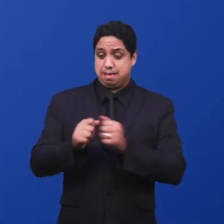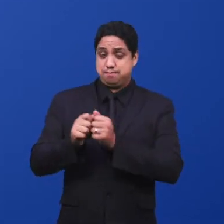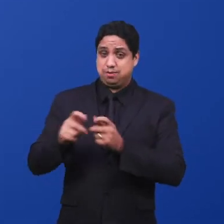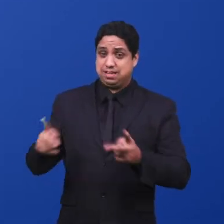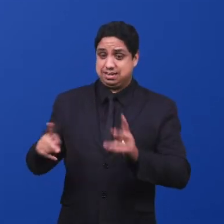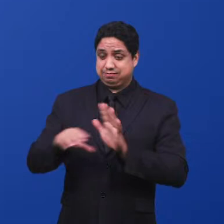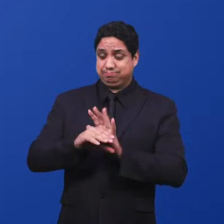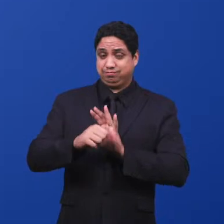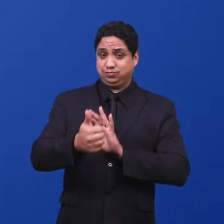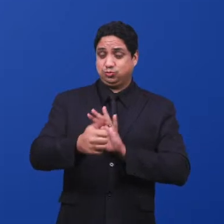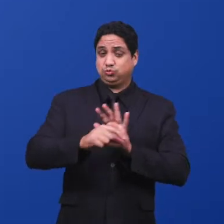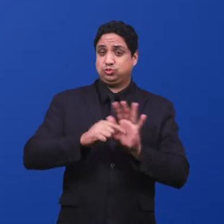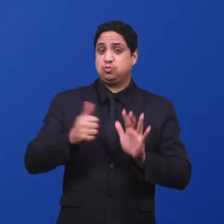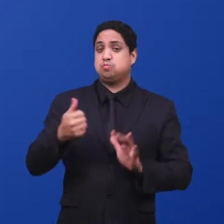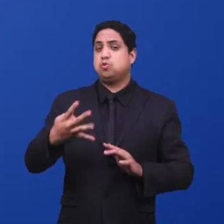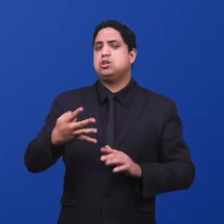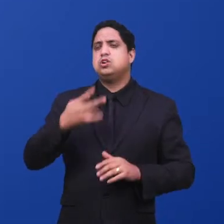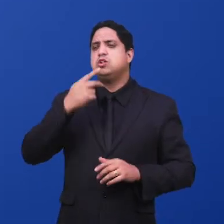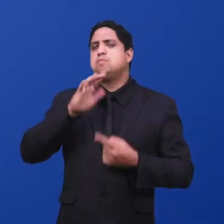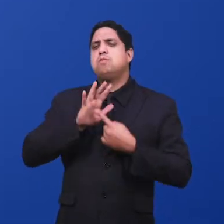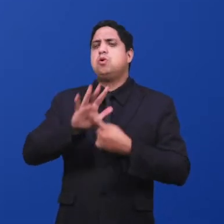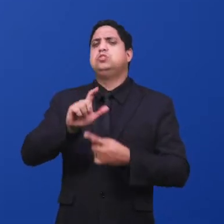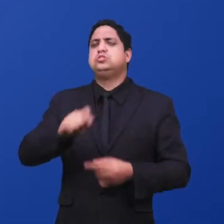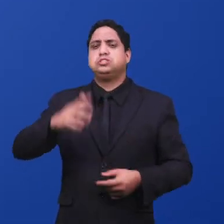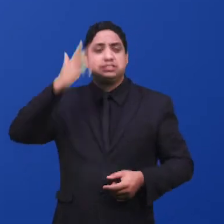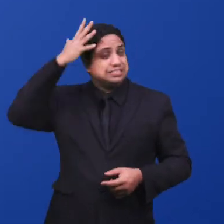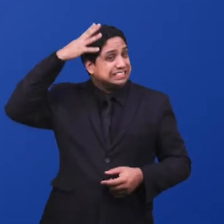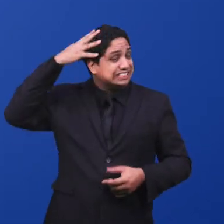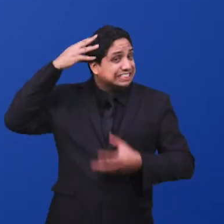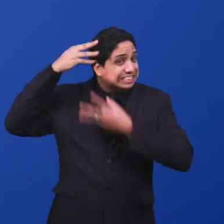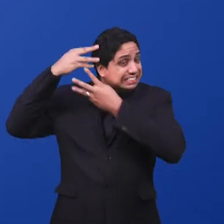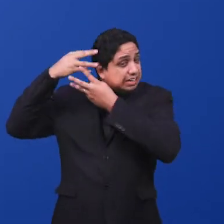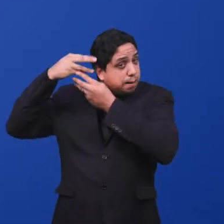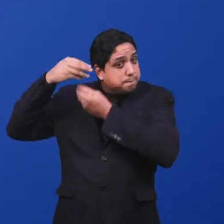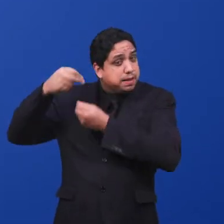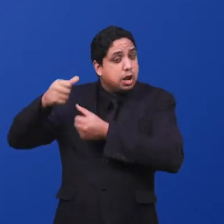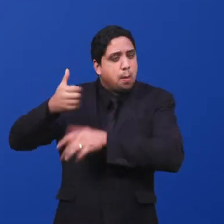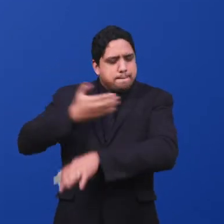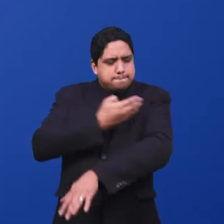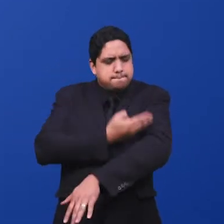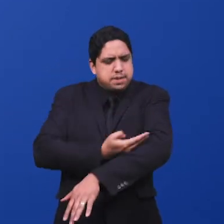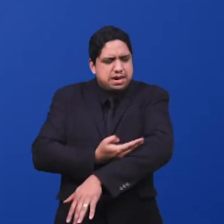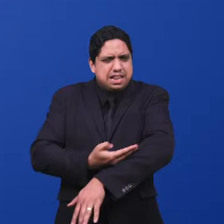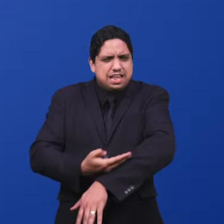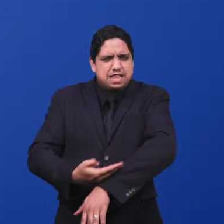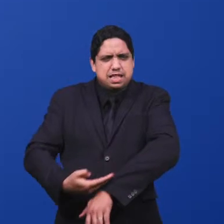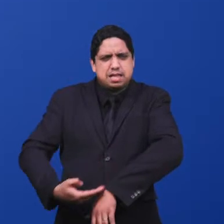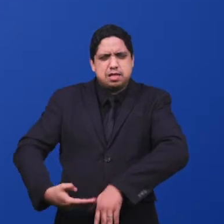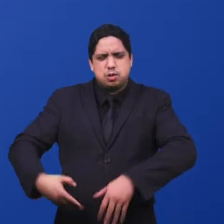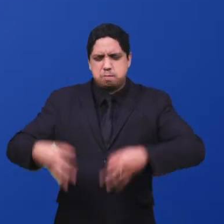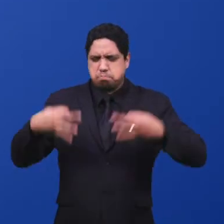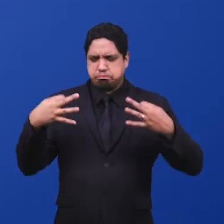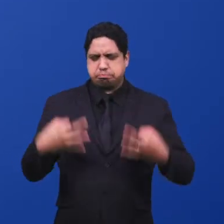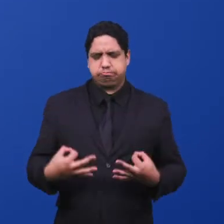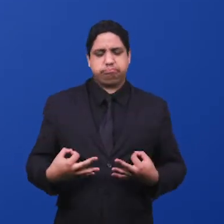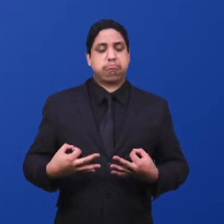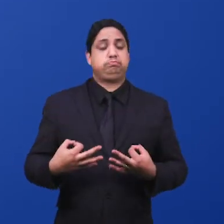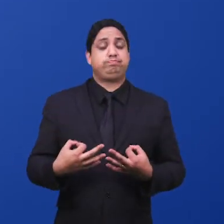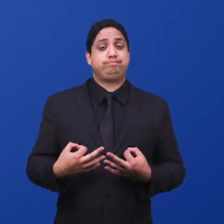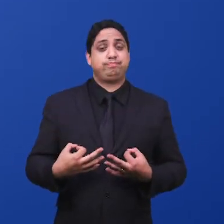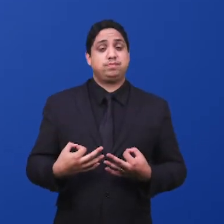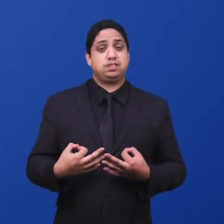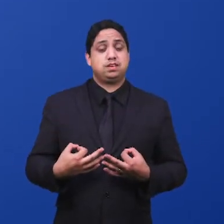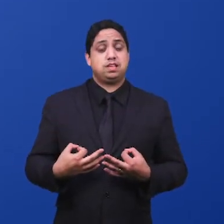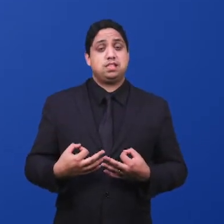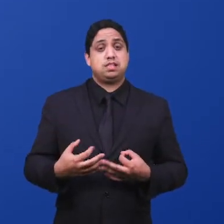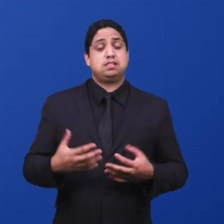versículo 14, quando o Senhor é visto com cabelos brancos como a neve. Neste caso, a cor denota